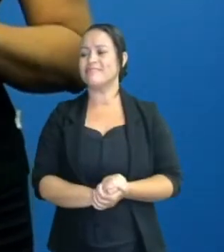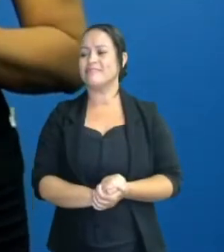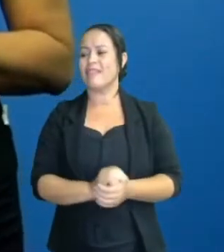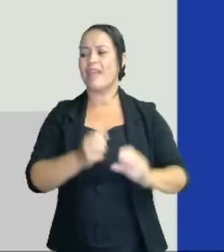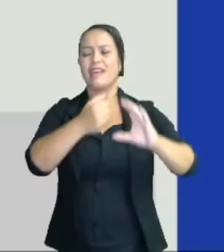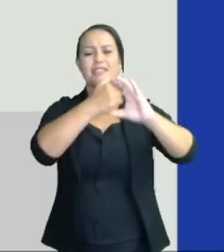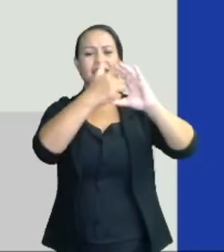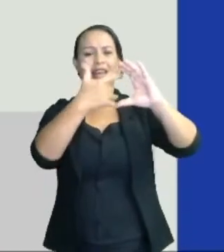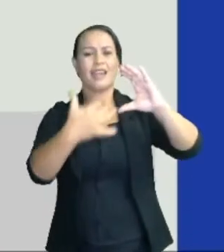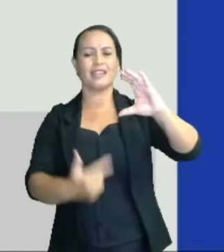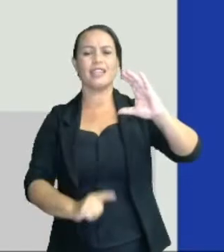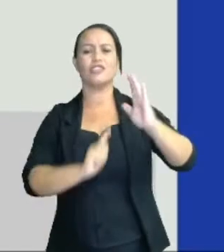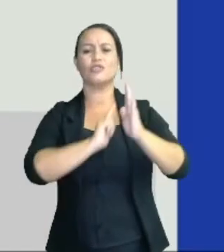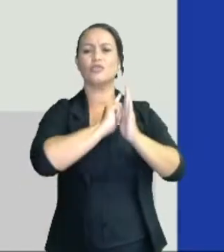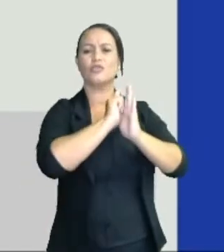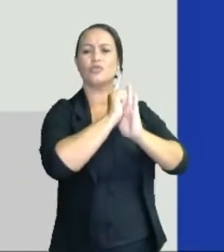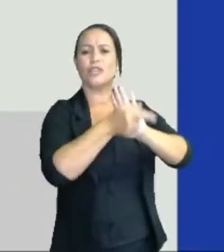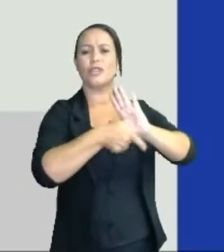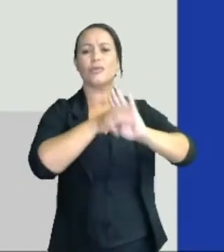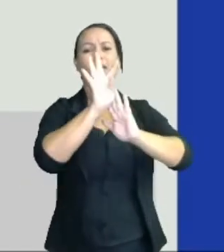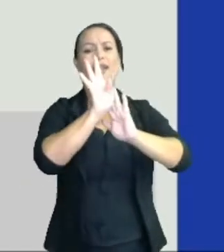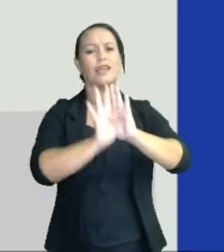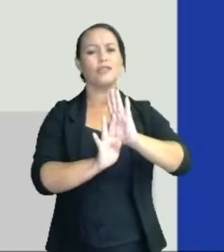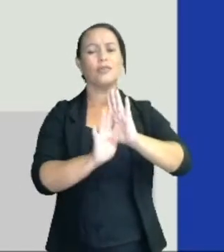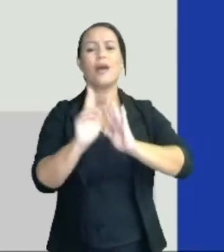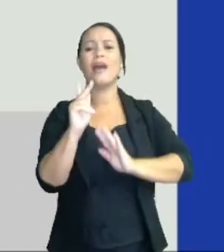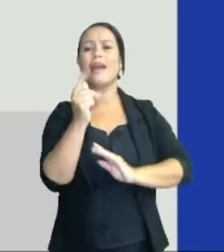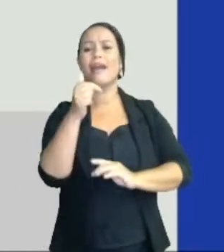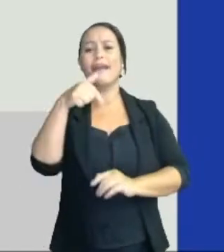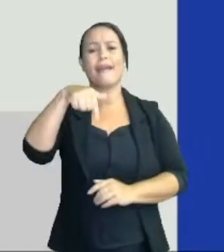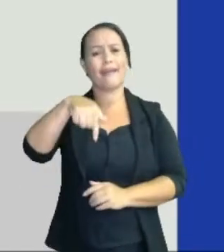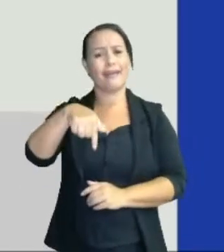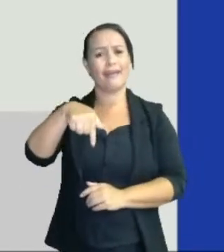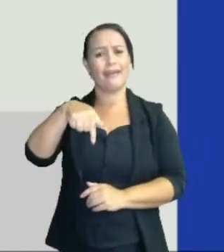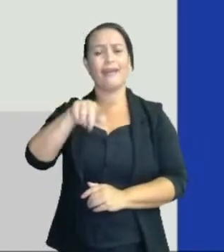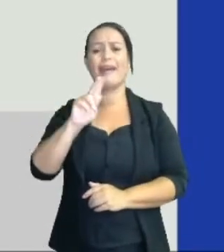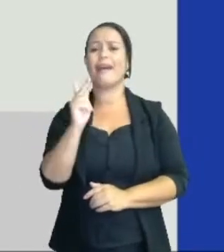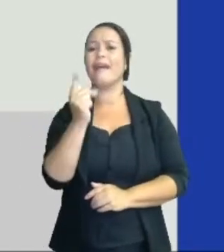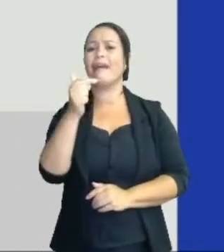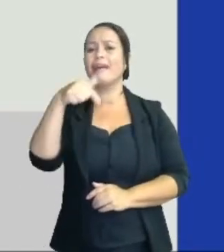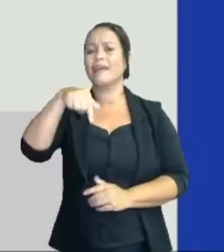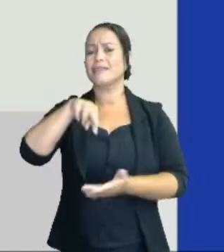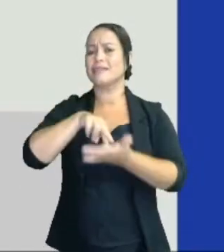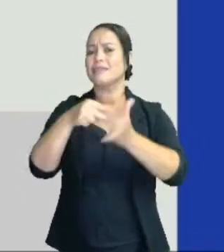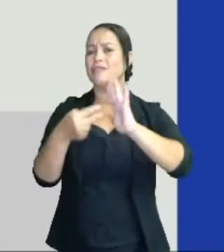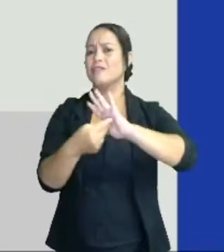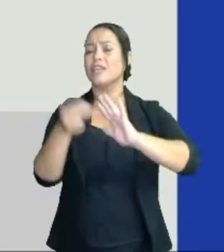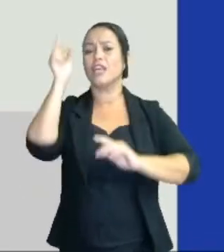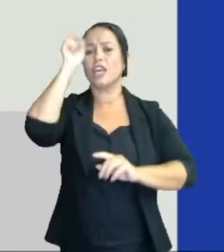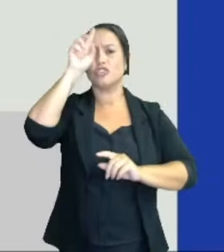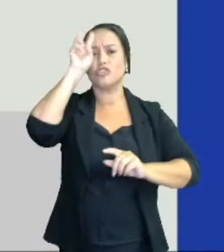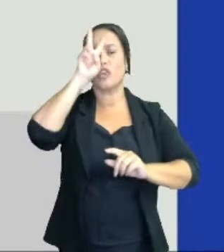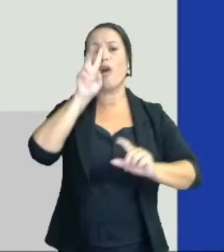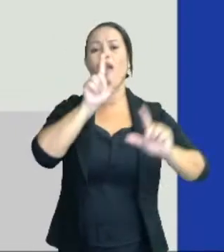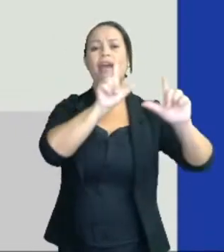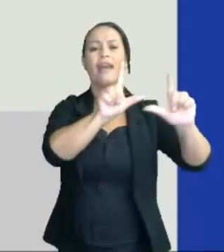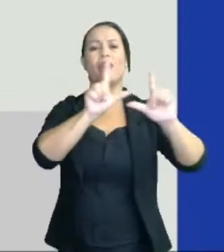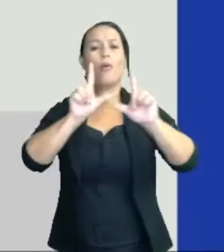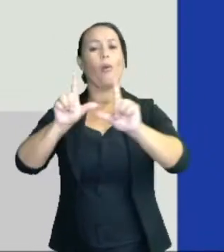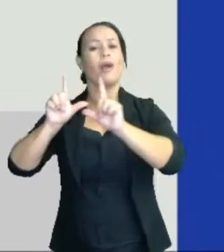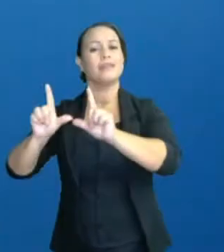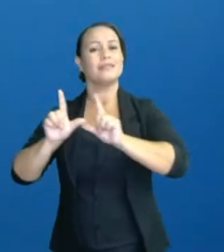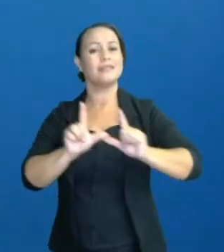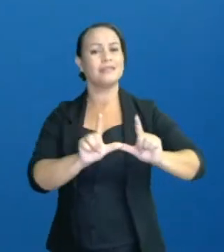as características do gênero textual HQ. HQ é História em